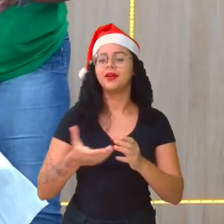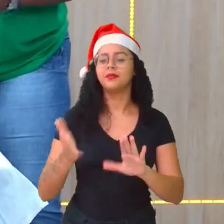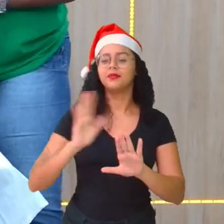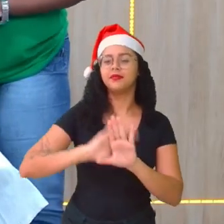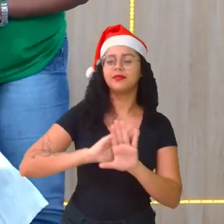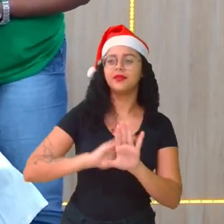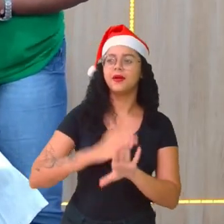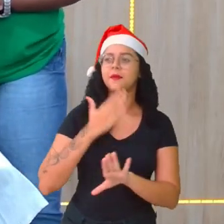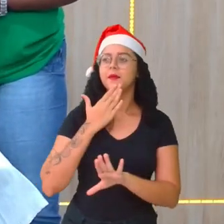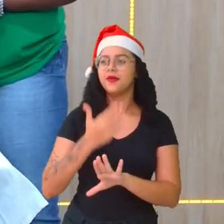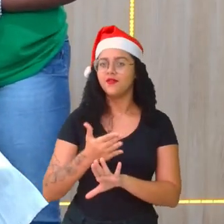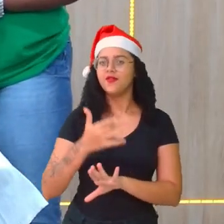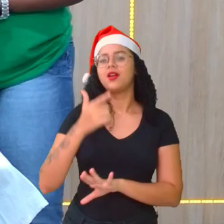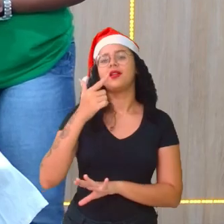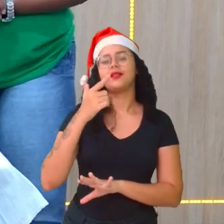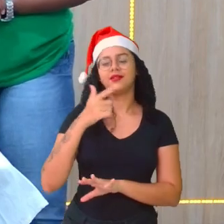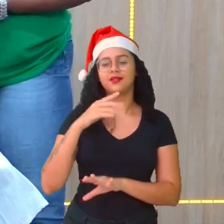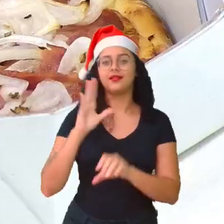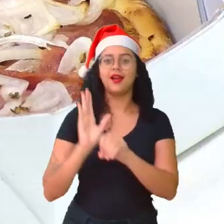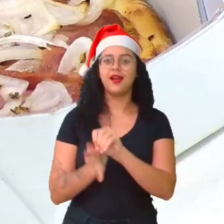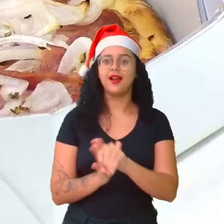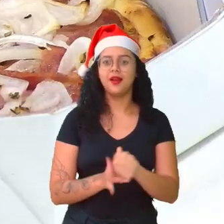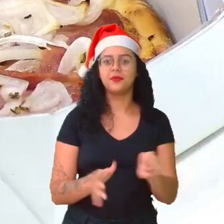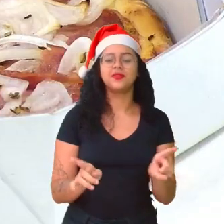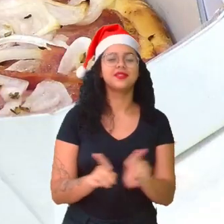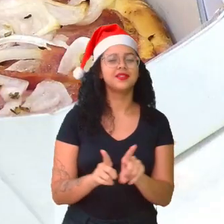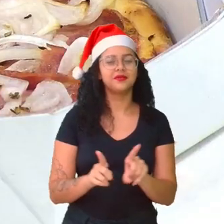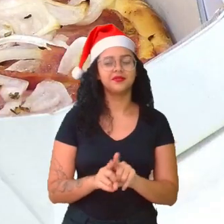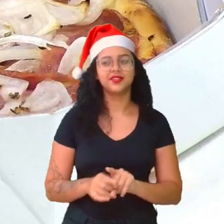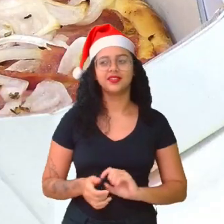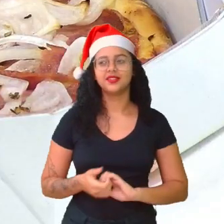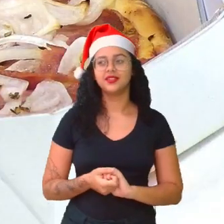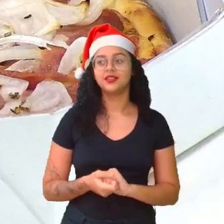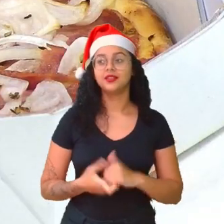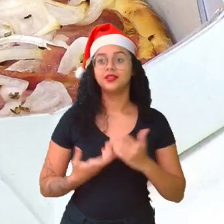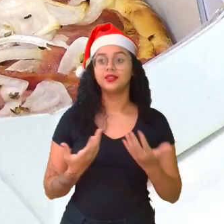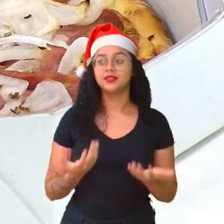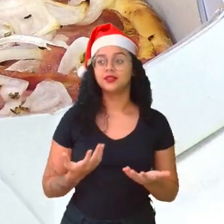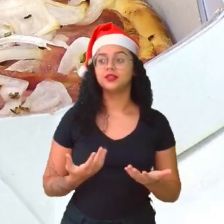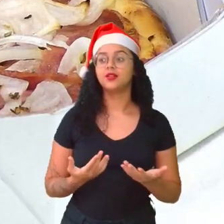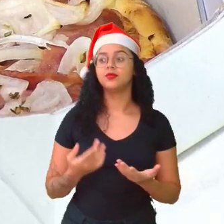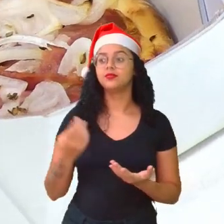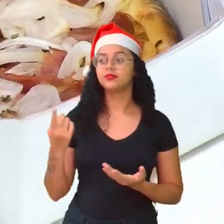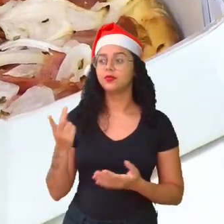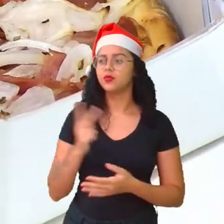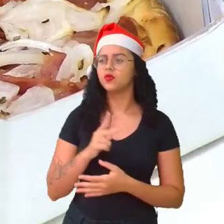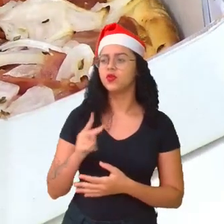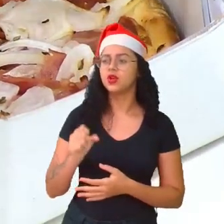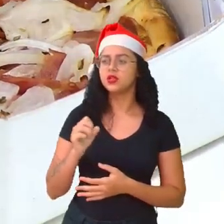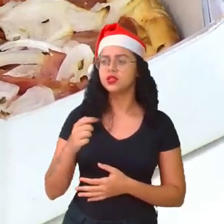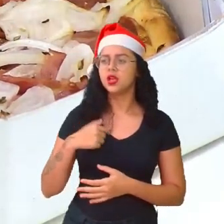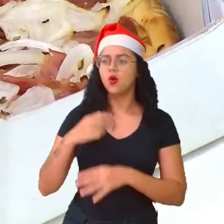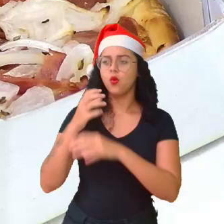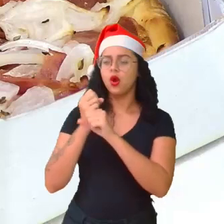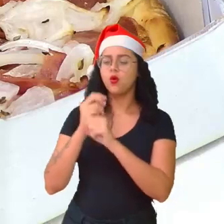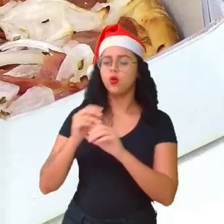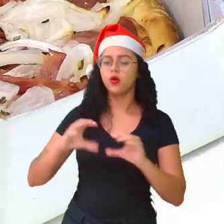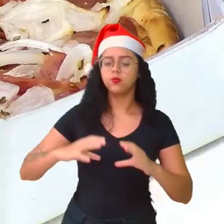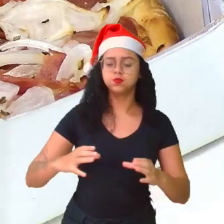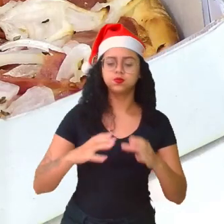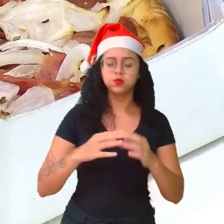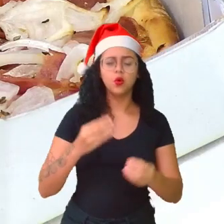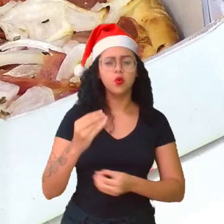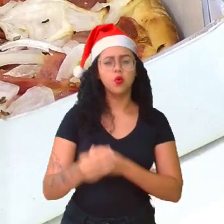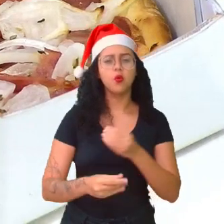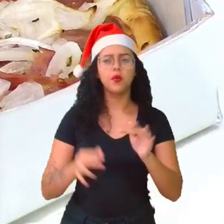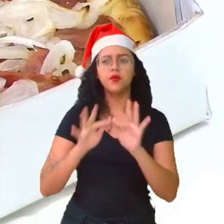tá preferindo calabresa ali, ó. Minha produção quer calabresa. Então, esse aqui. Professora, se eu for calcular a área desse círculo aqui, como é a fórmula